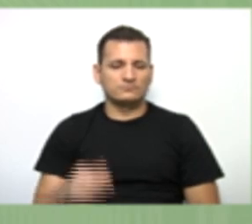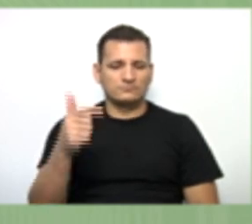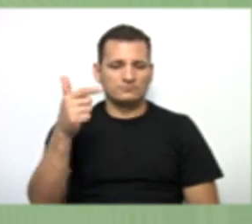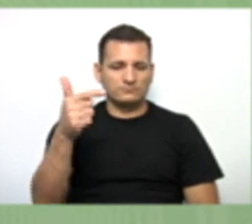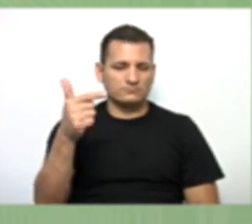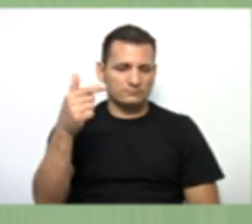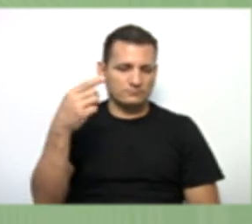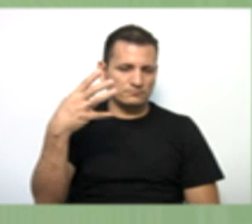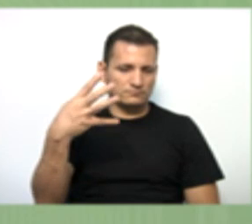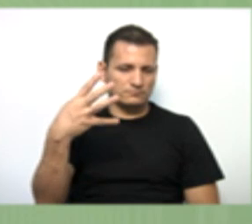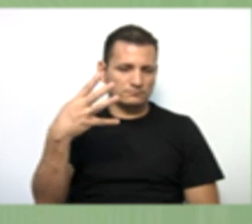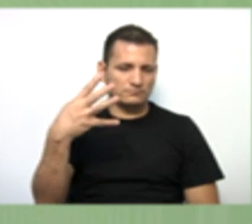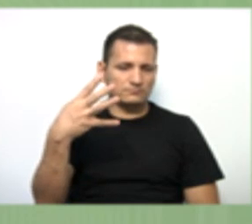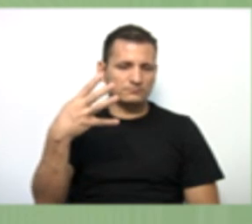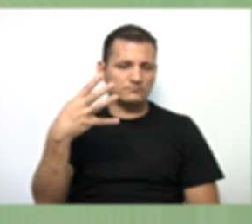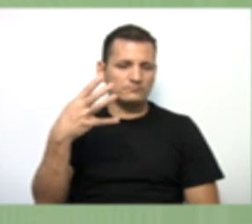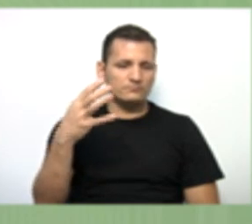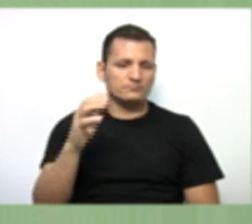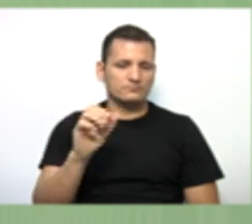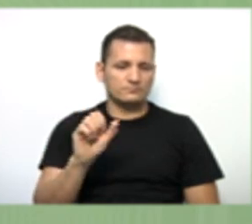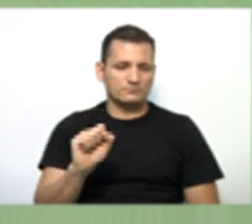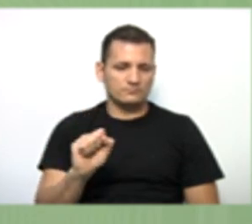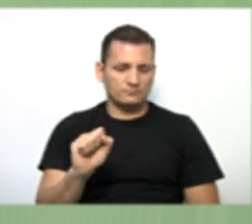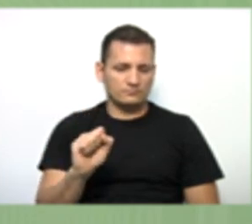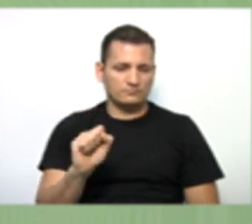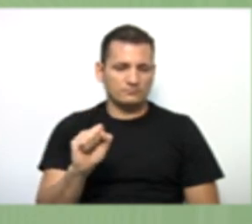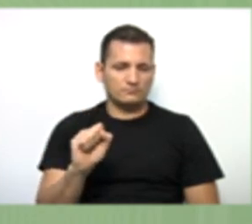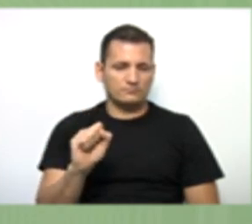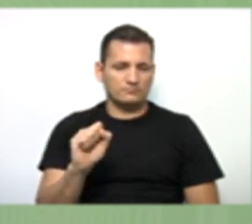2, 4. Então, esse aqui é 8.